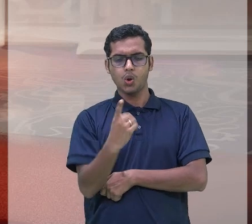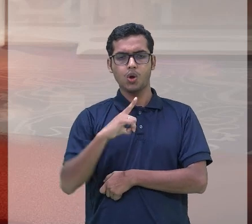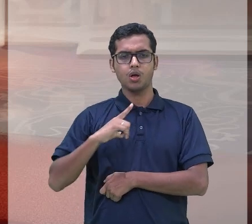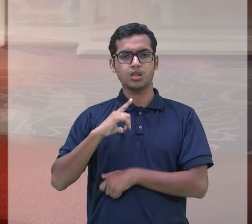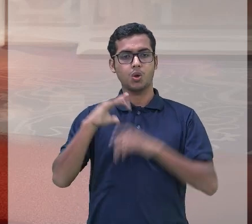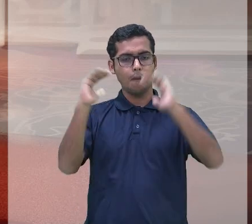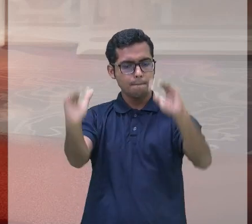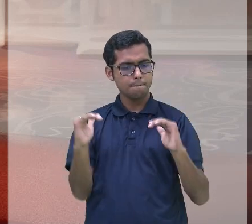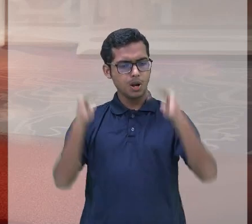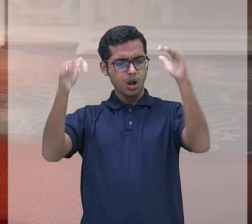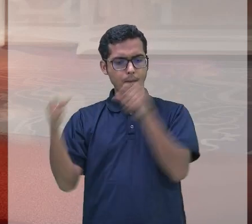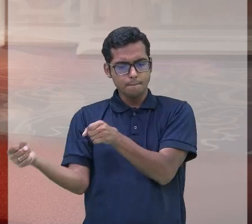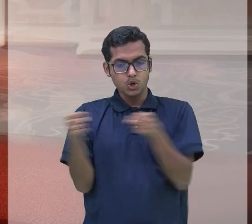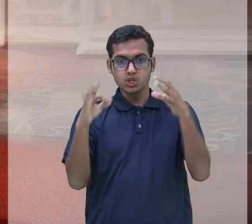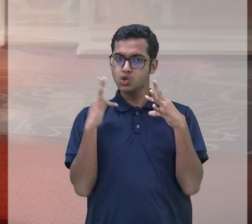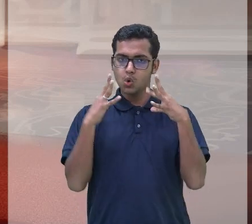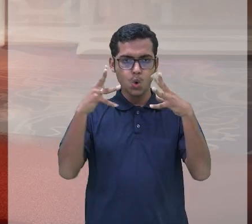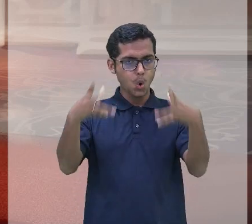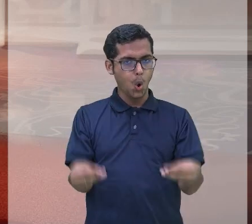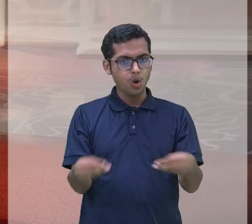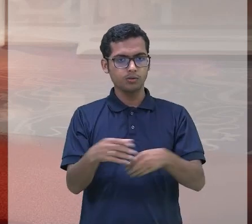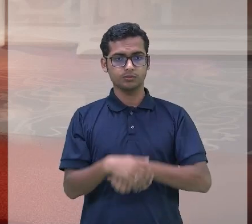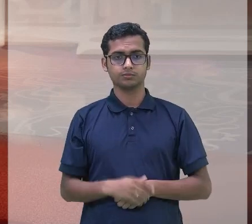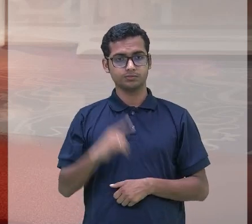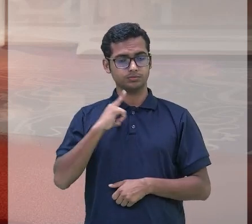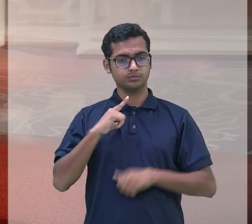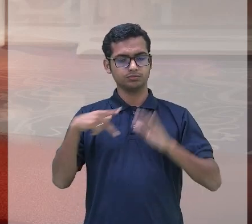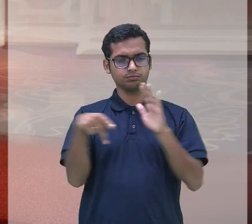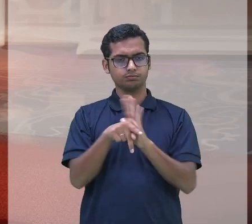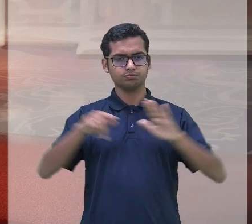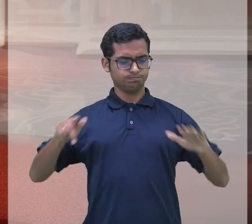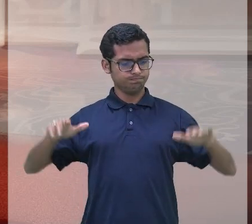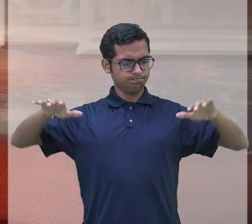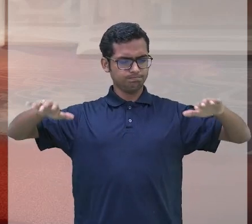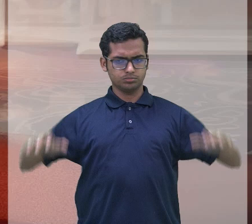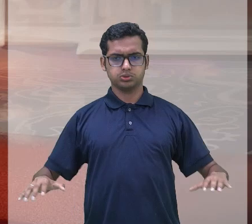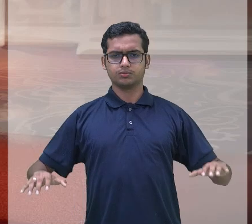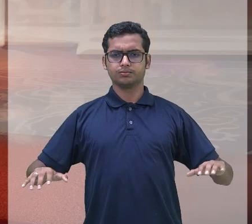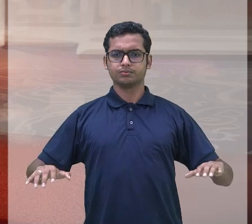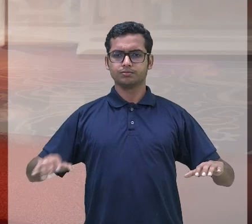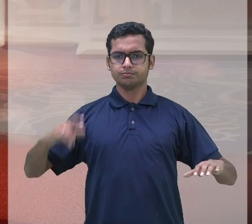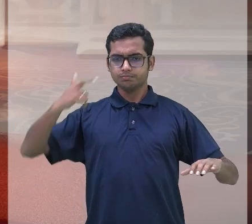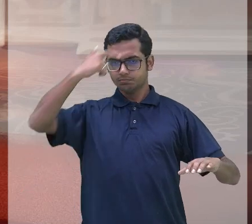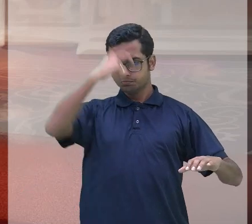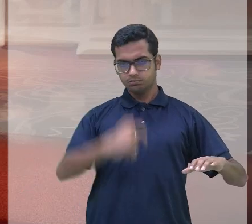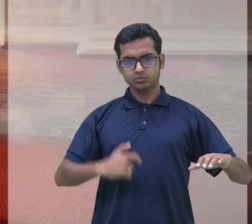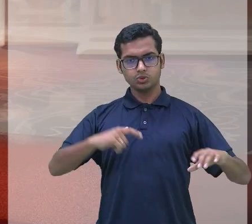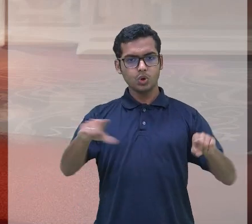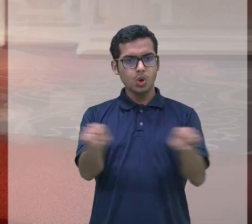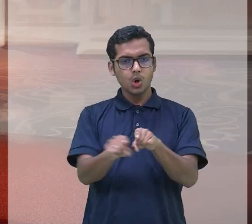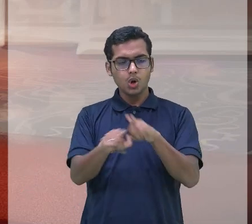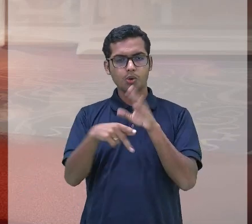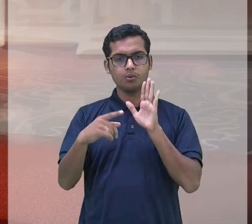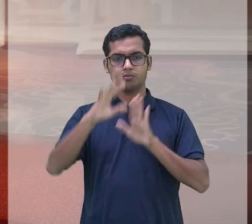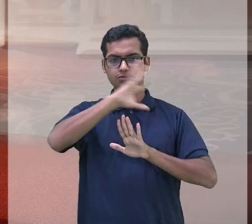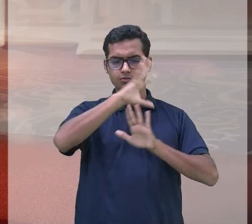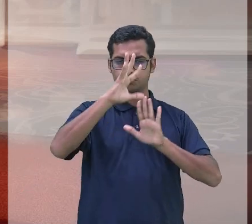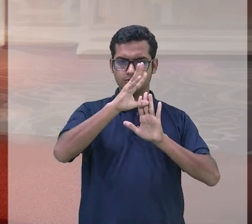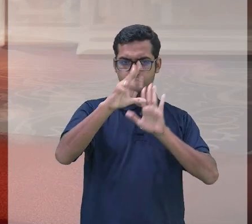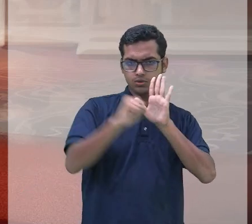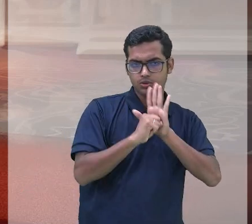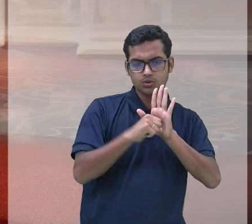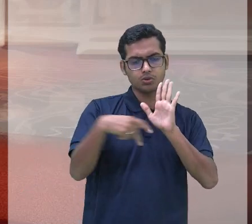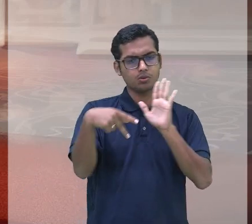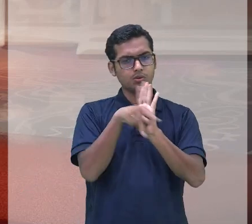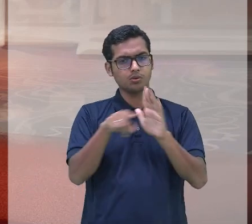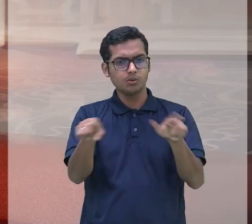estou aqui eu na sala de um trono, sentado no trono simbolizando um monarca, mas não qualquer monarca,